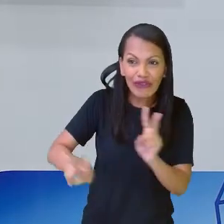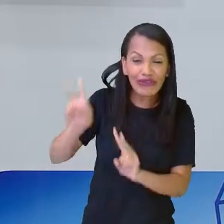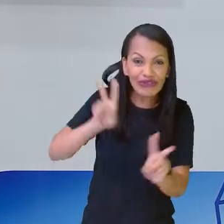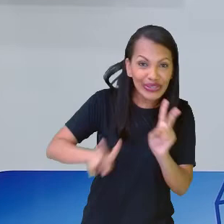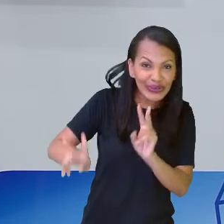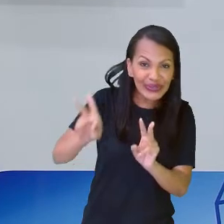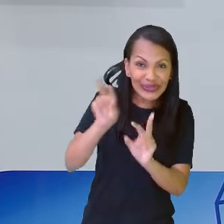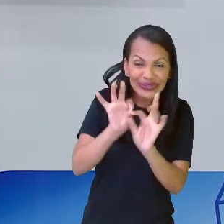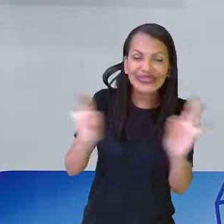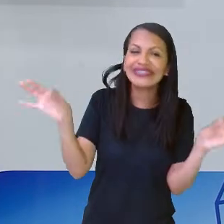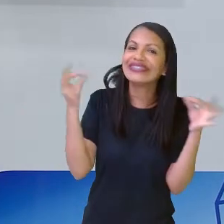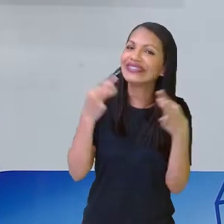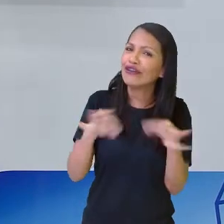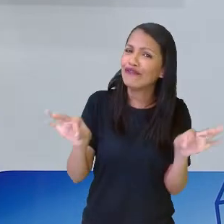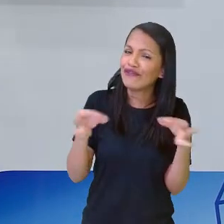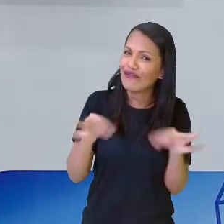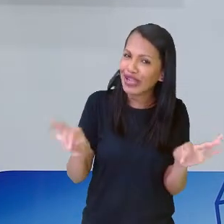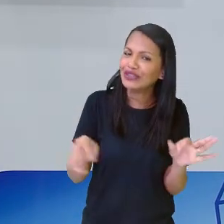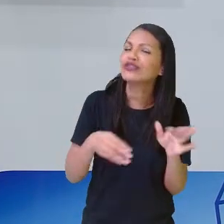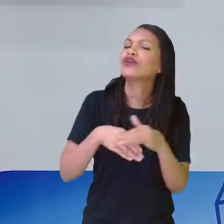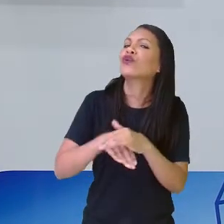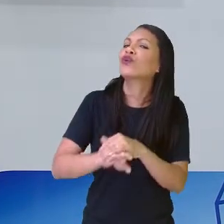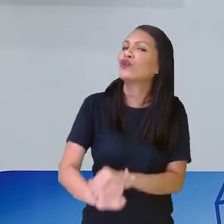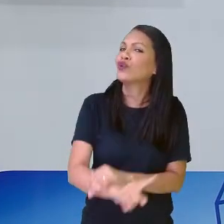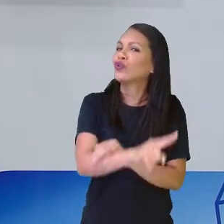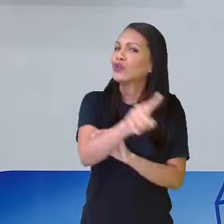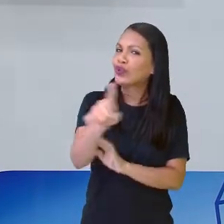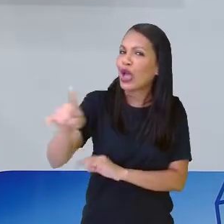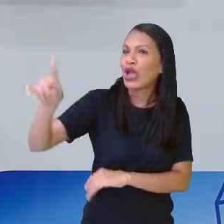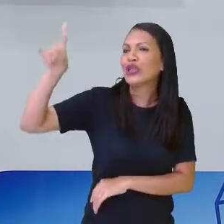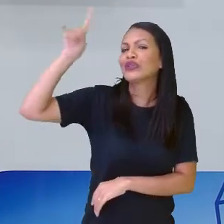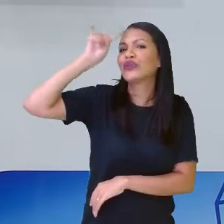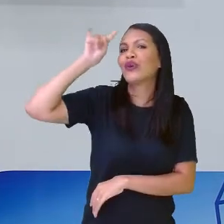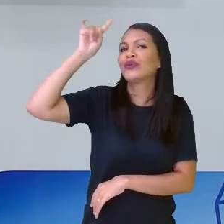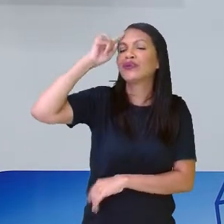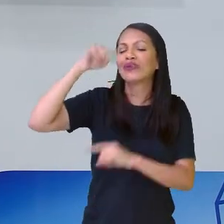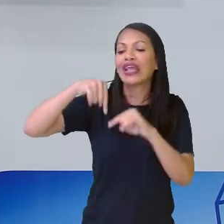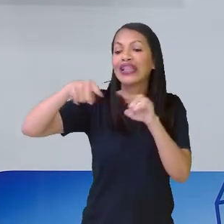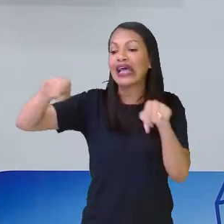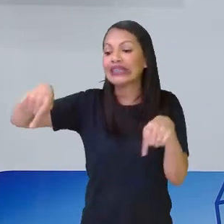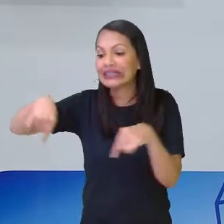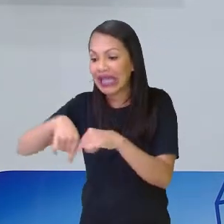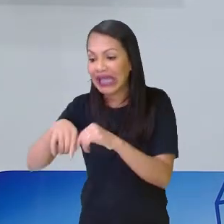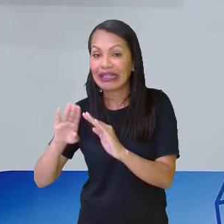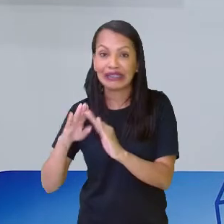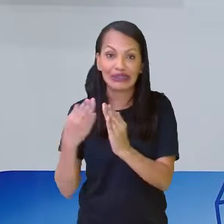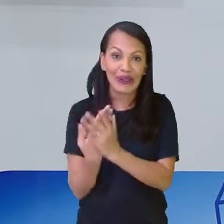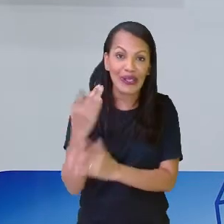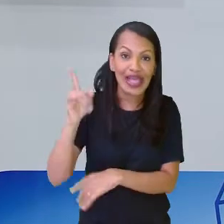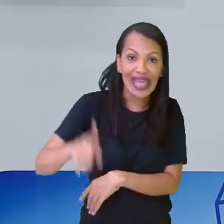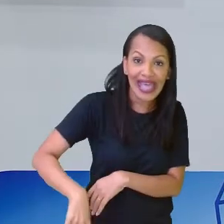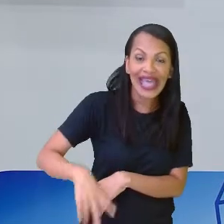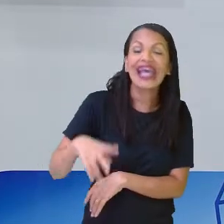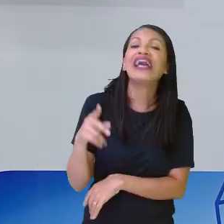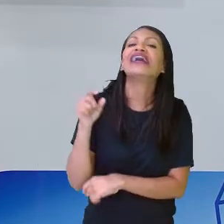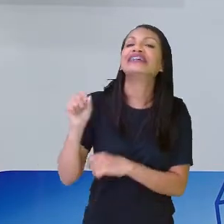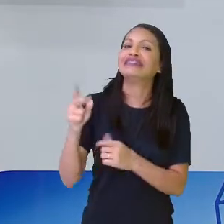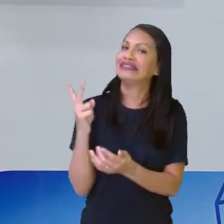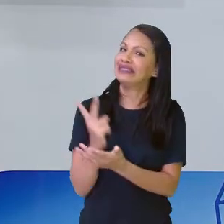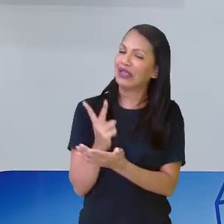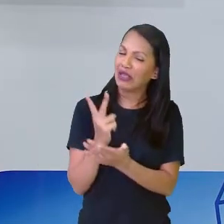frases? São frases comuns, né? Todos os dias a gente está ali nas salas de aula E é comum a gente ouvir